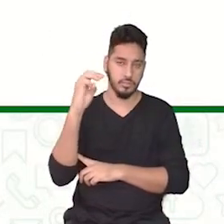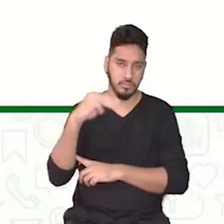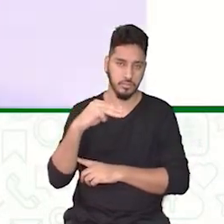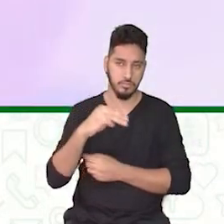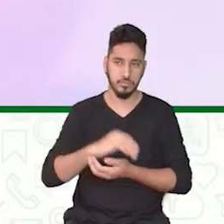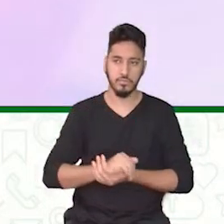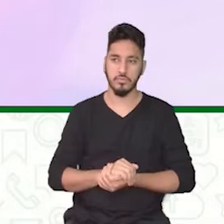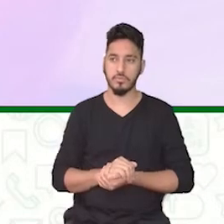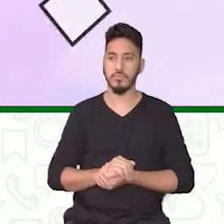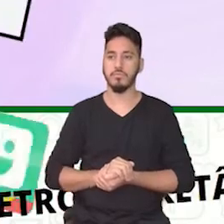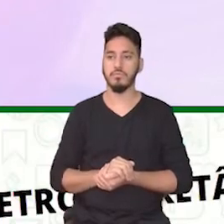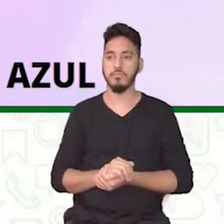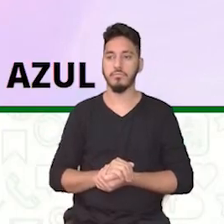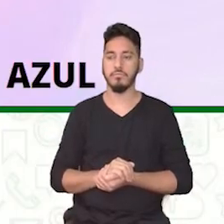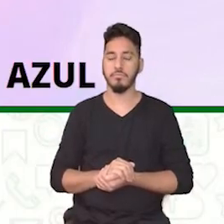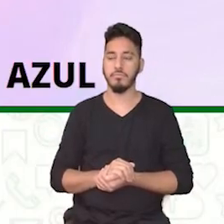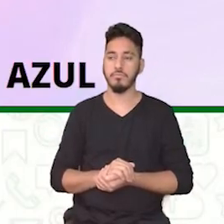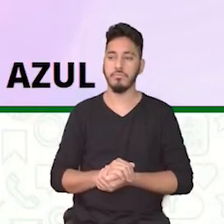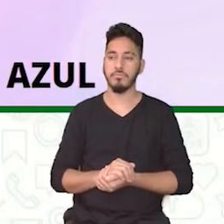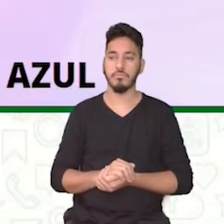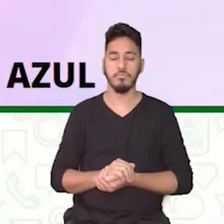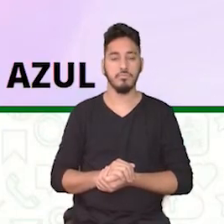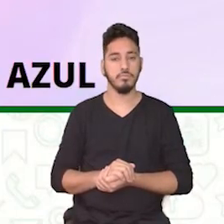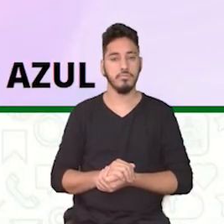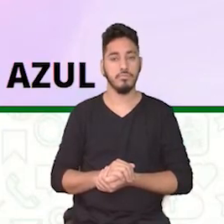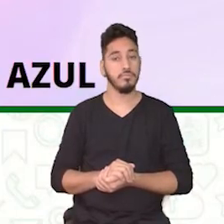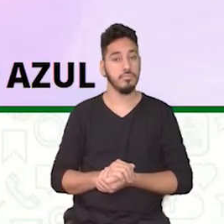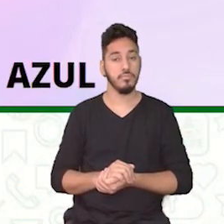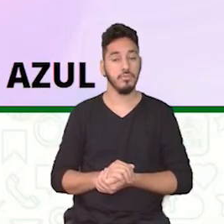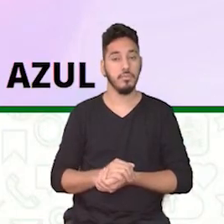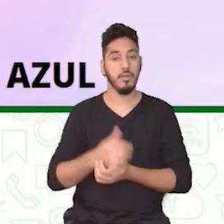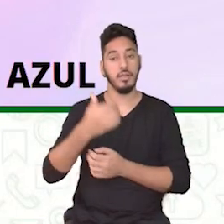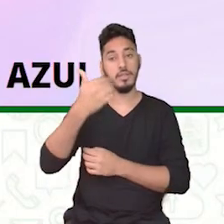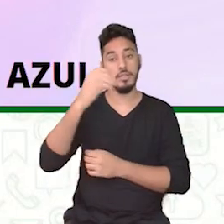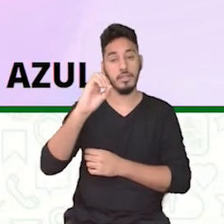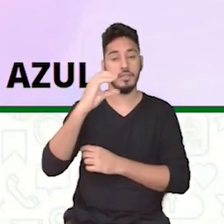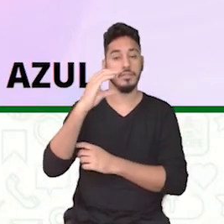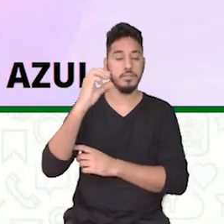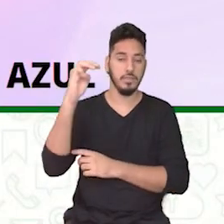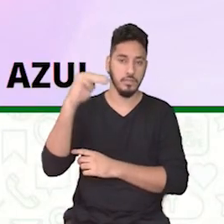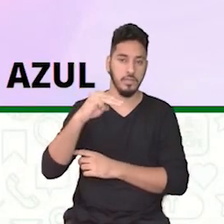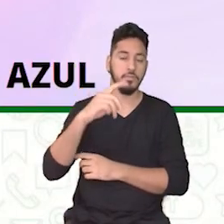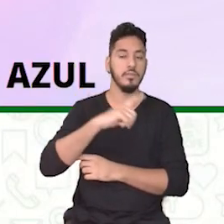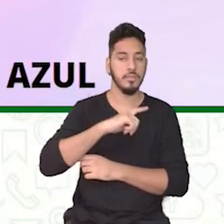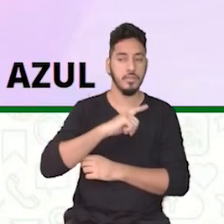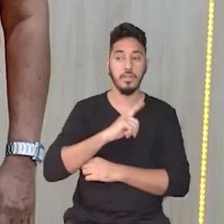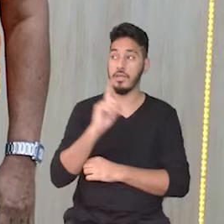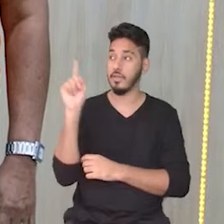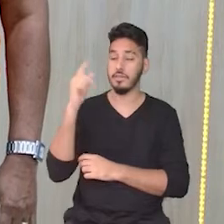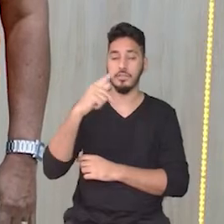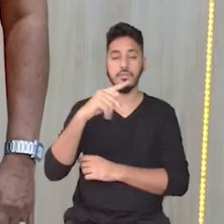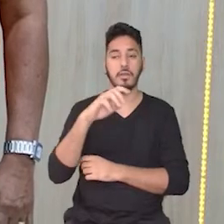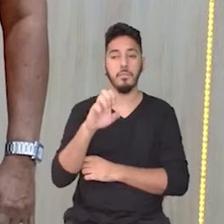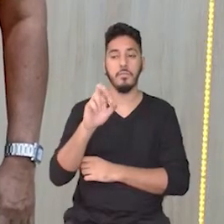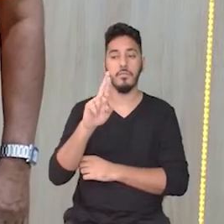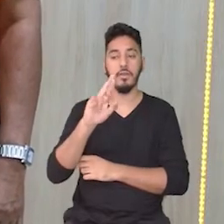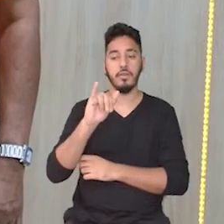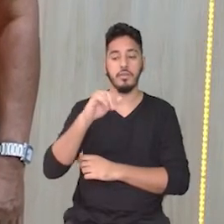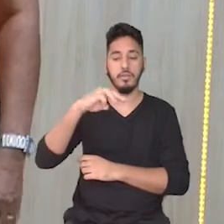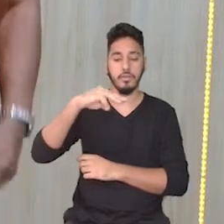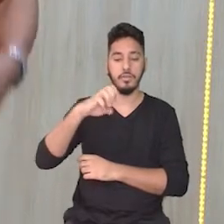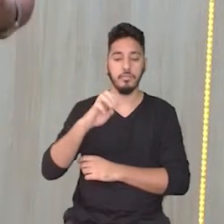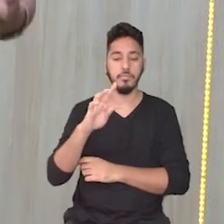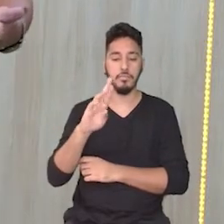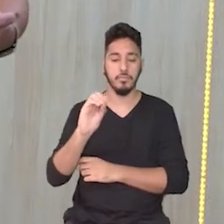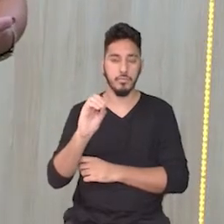isso? Ou seja, 10 centímetros tem de perímetro essa figura azul, tá?